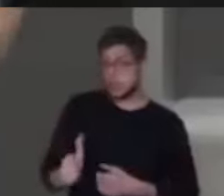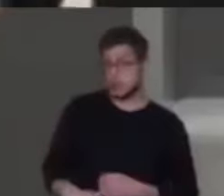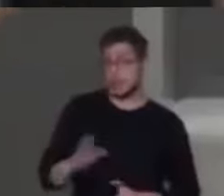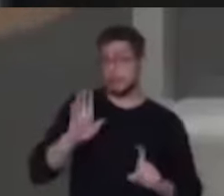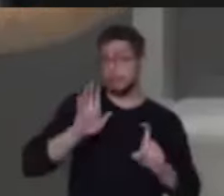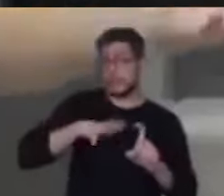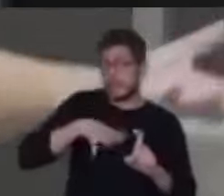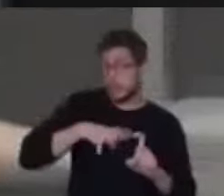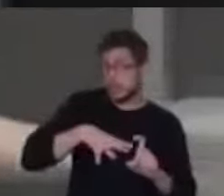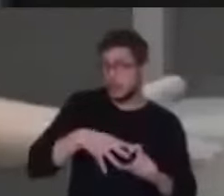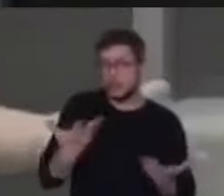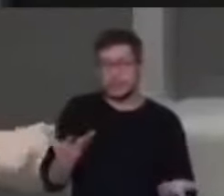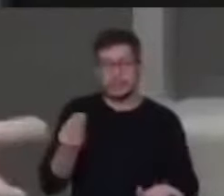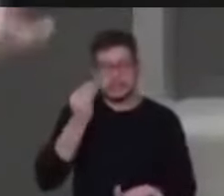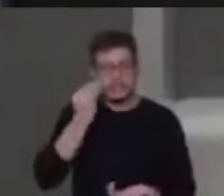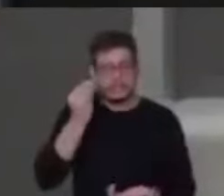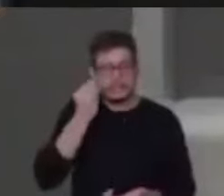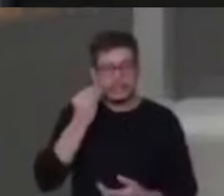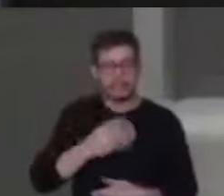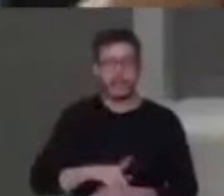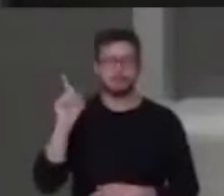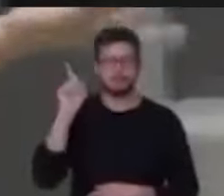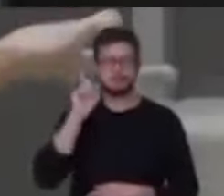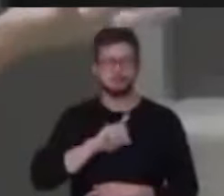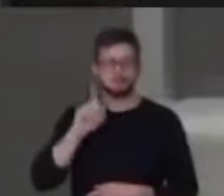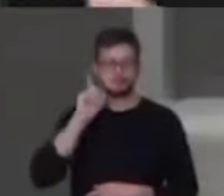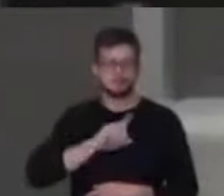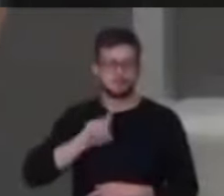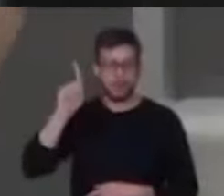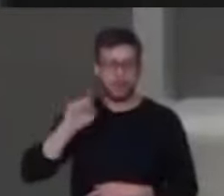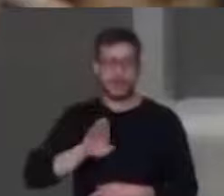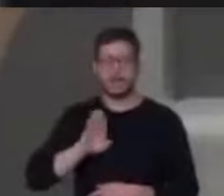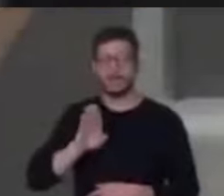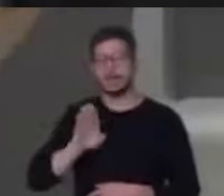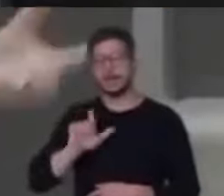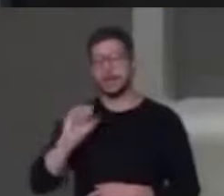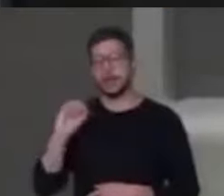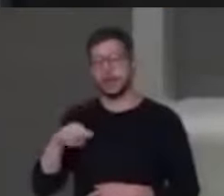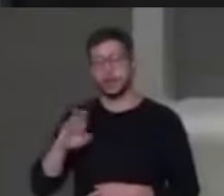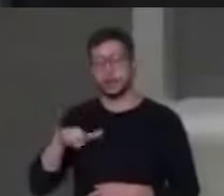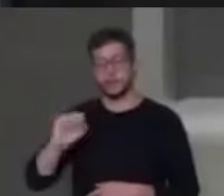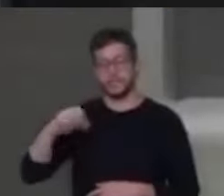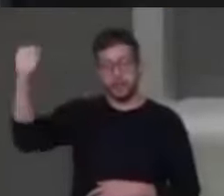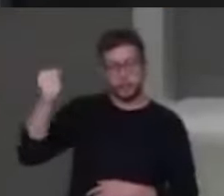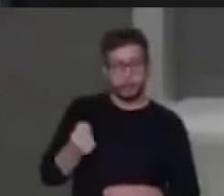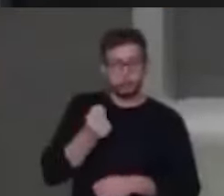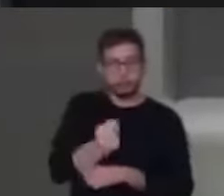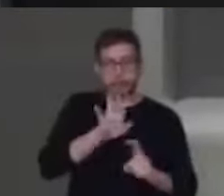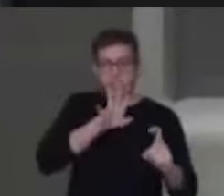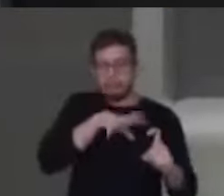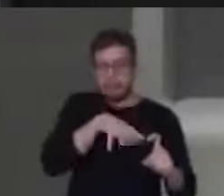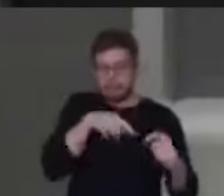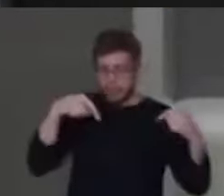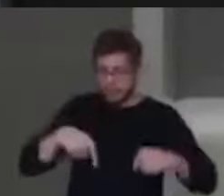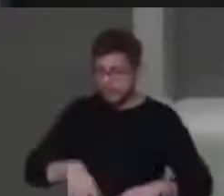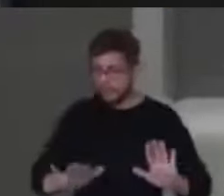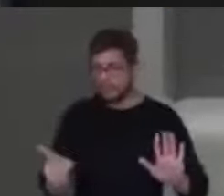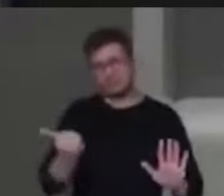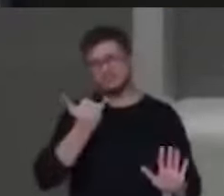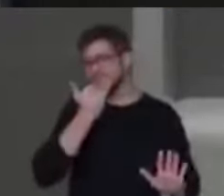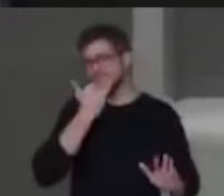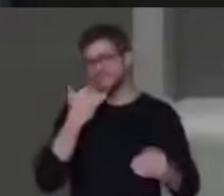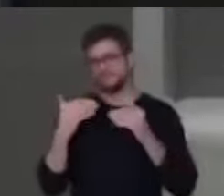contra os poderes constituídos no Brasil e transformaram em mitos. São os mesmos que bateram continência para a